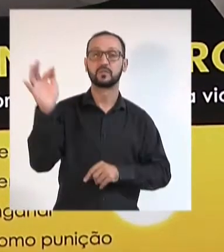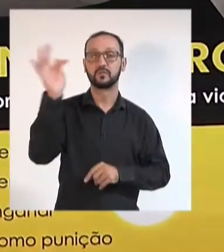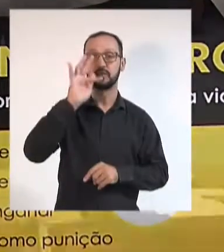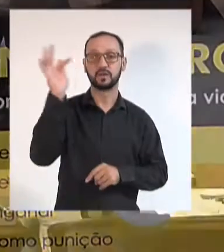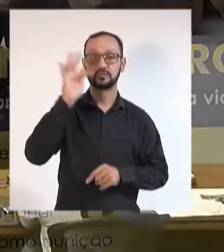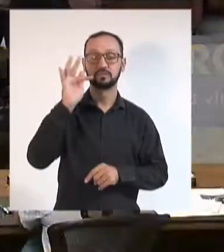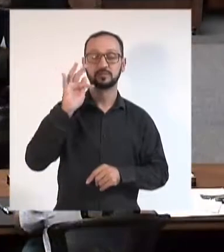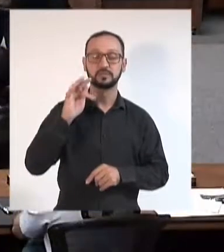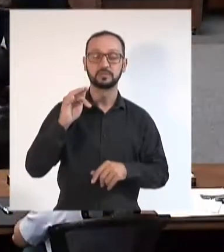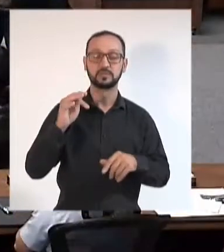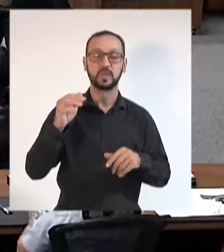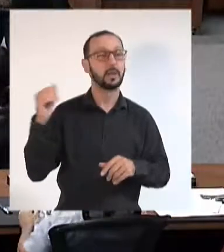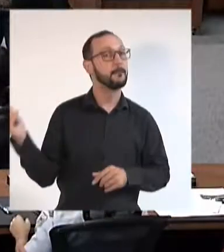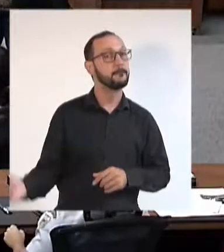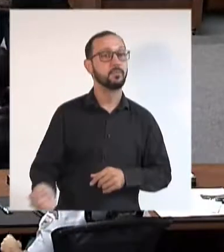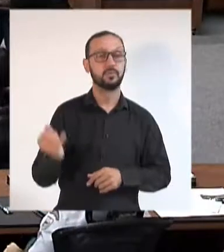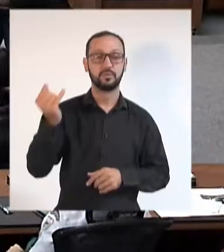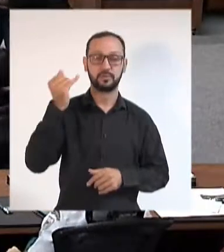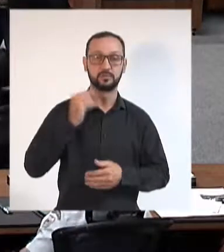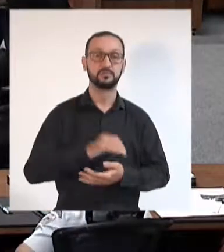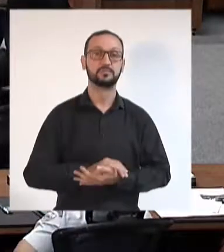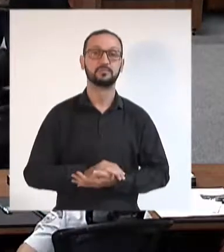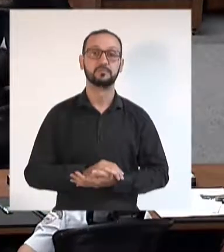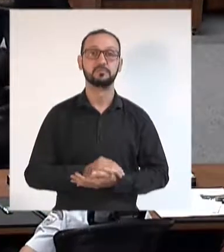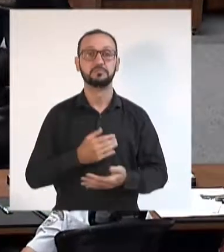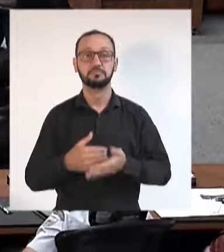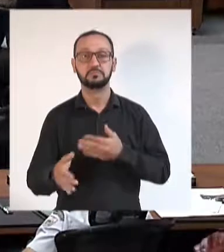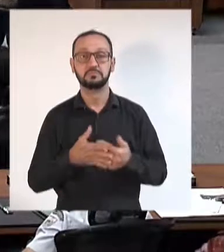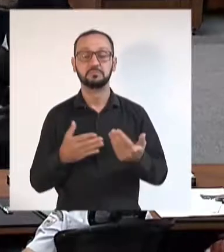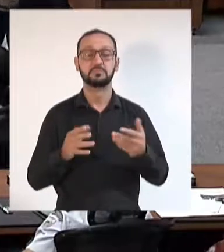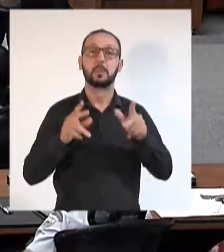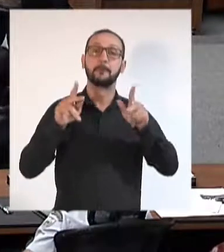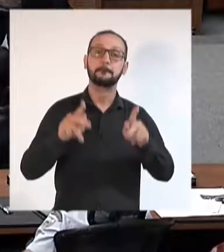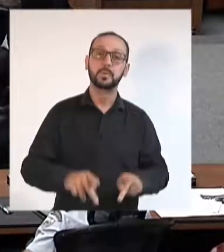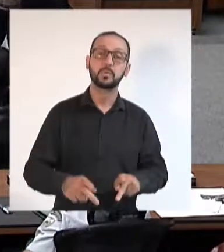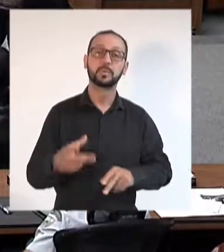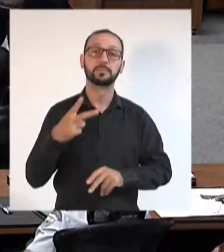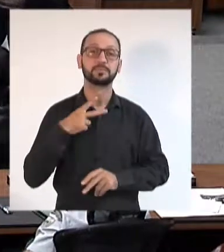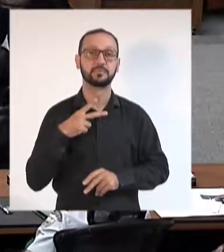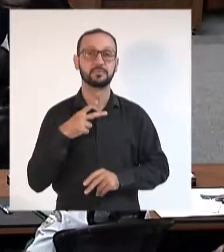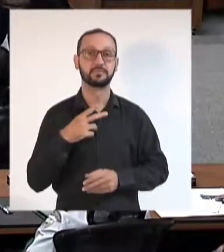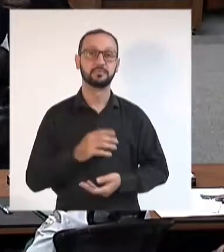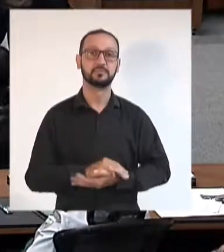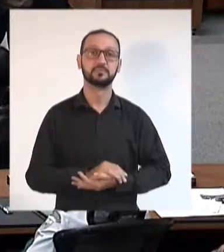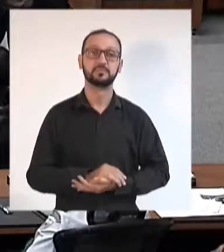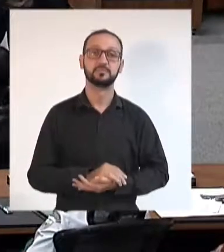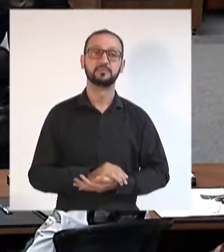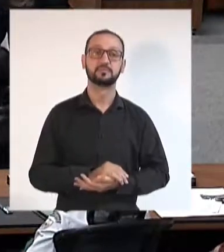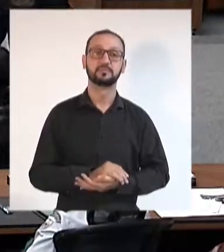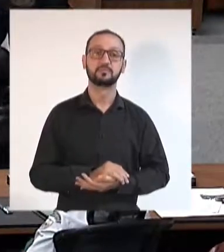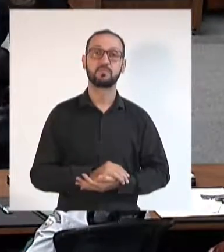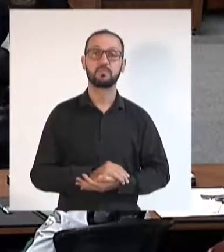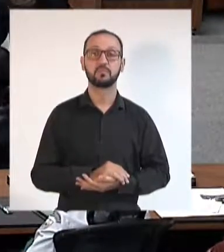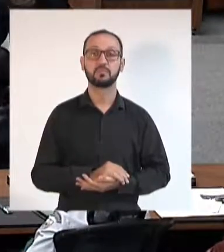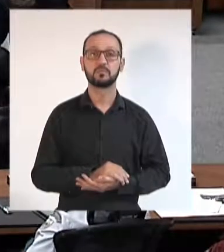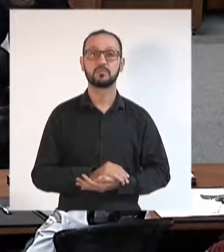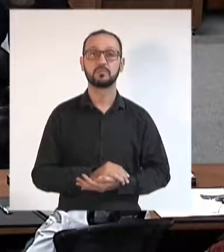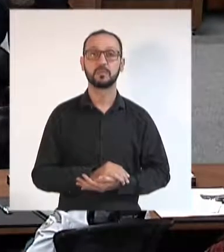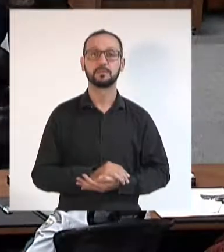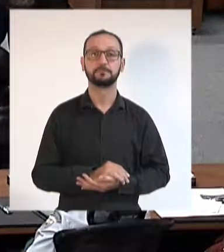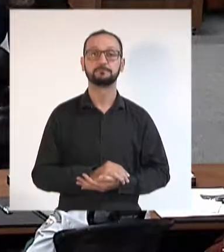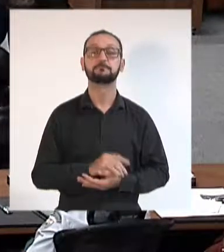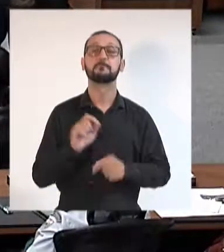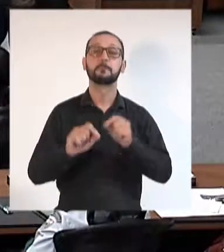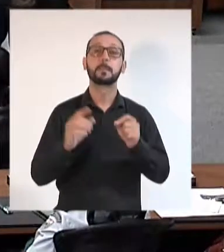é indispensável. Seja pública, seja privada, seja vamos dizer